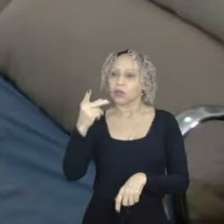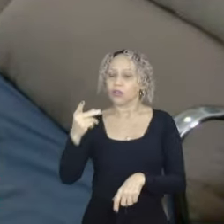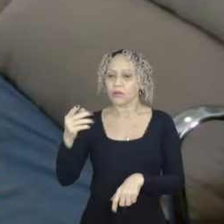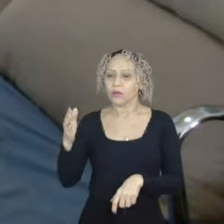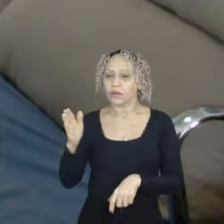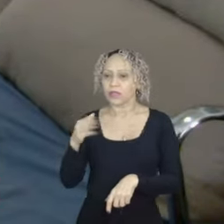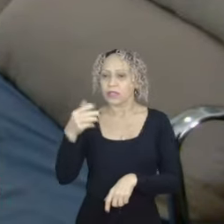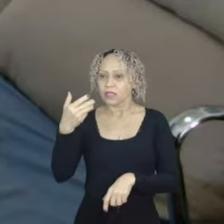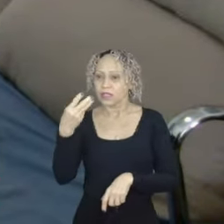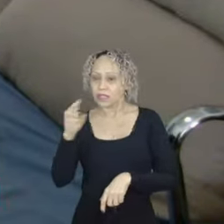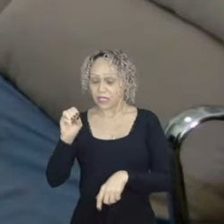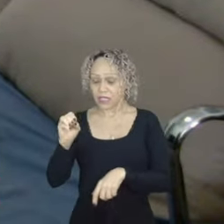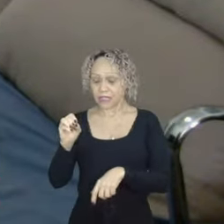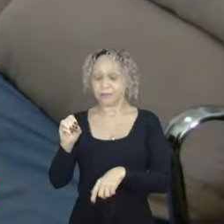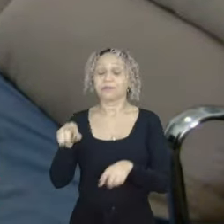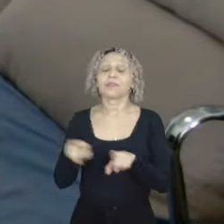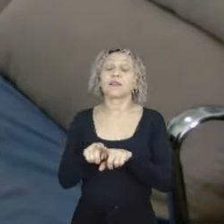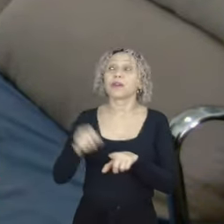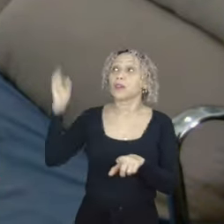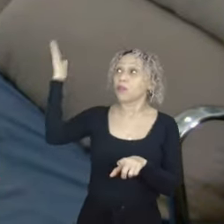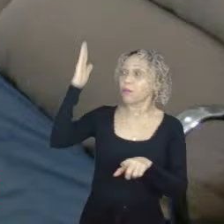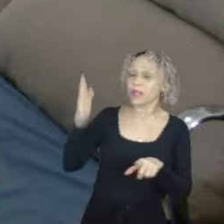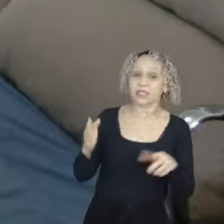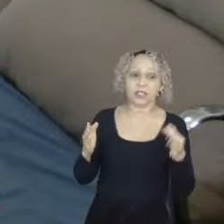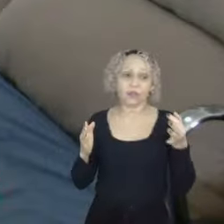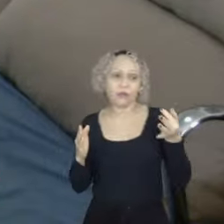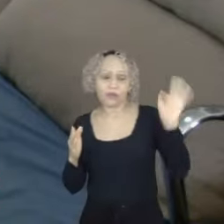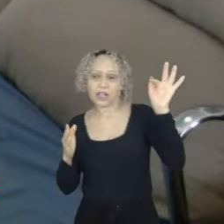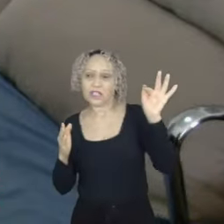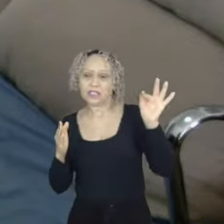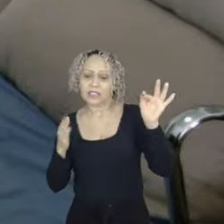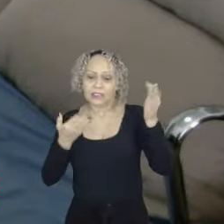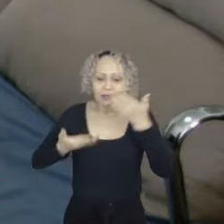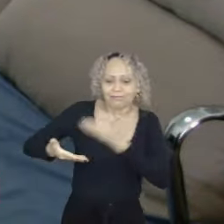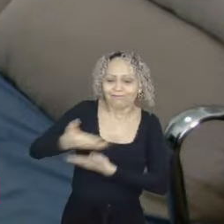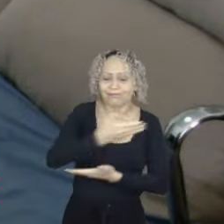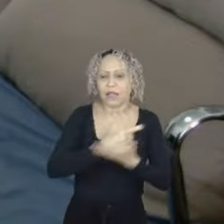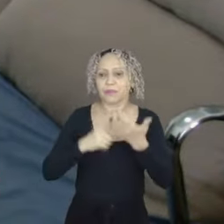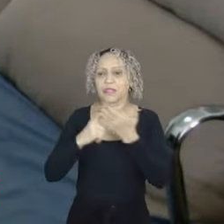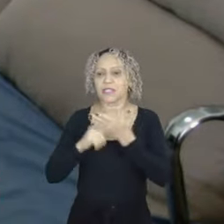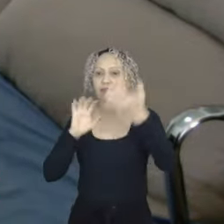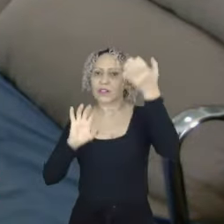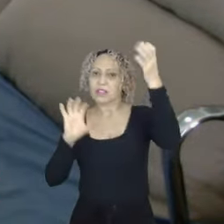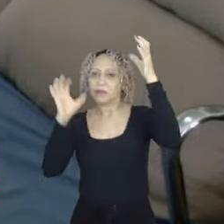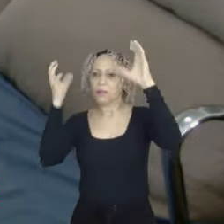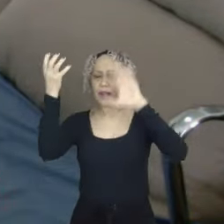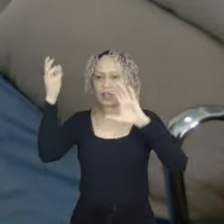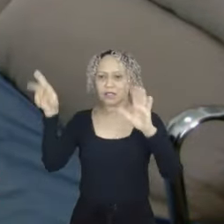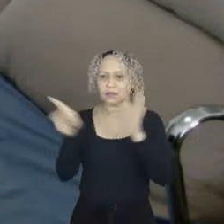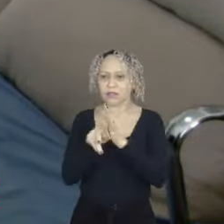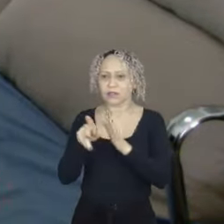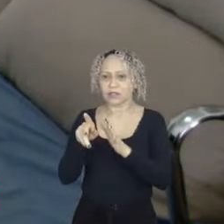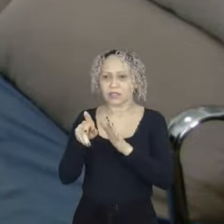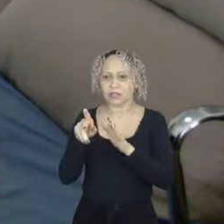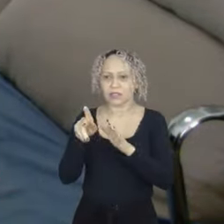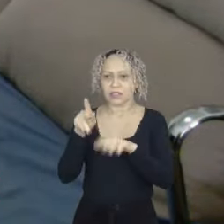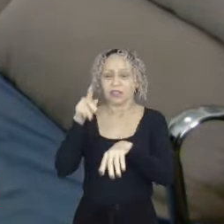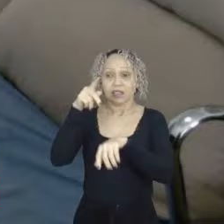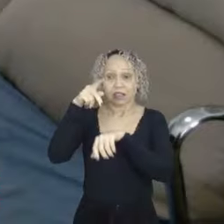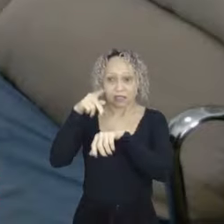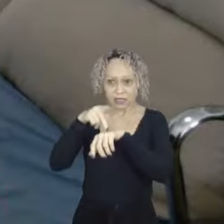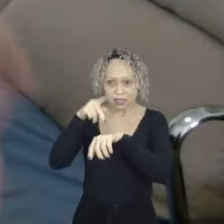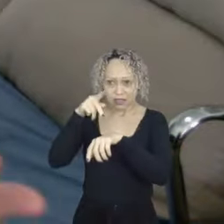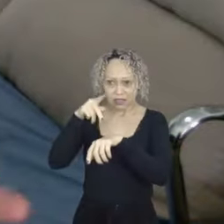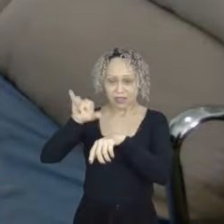chamado Brasil-França, a ambição climática de Paris e Belém, de Paris a